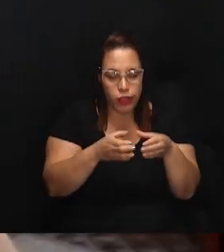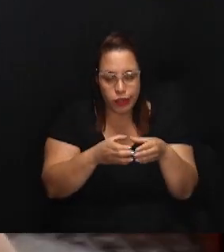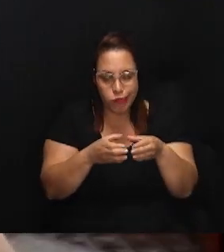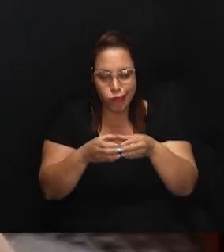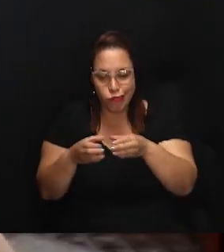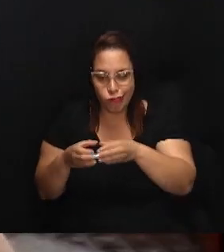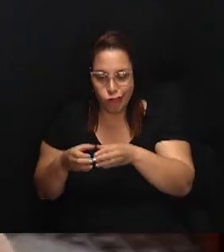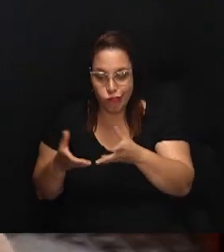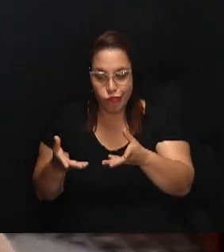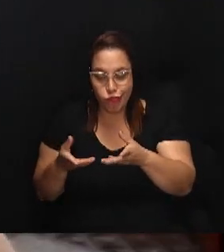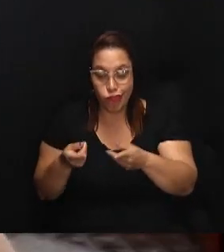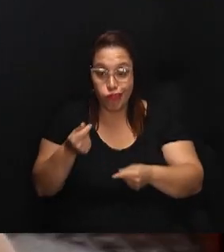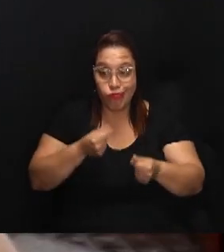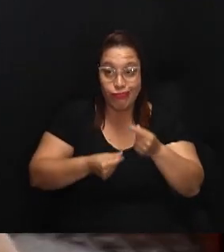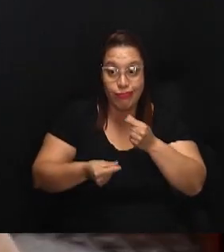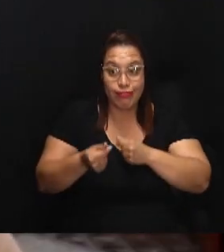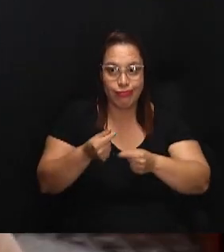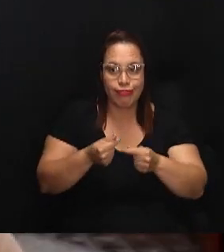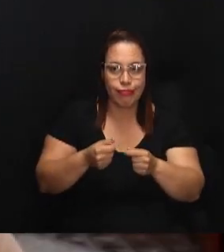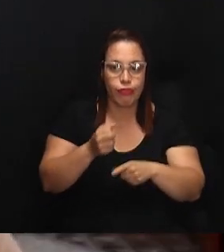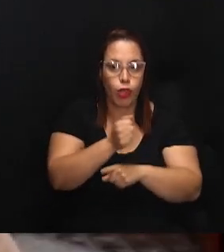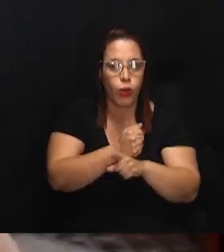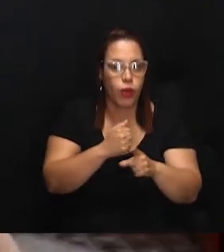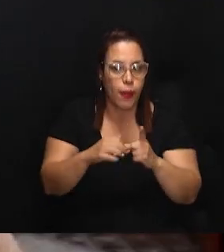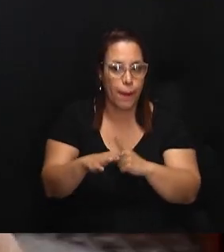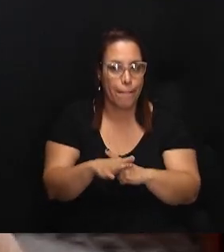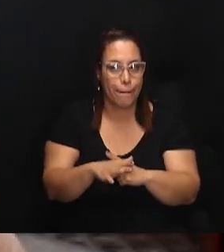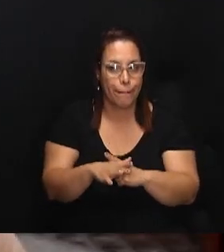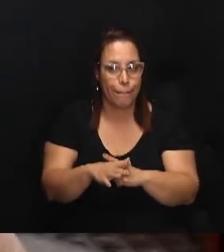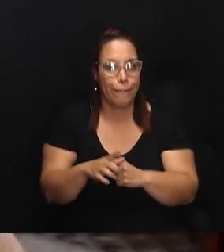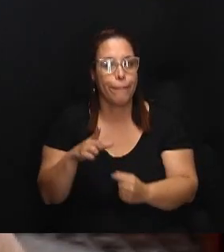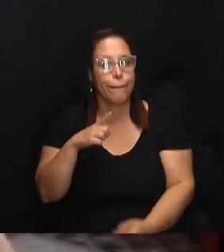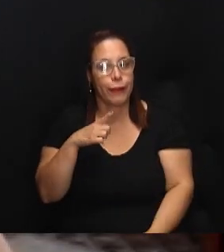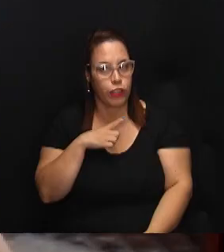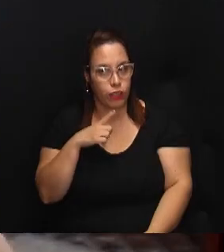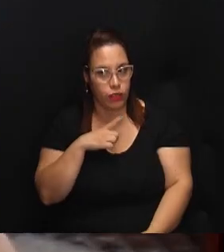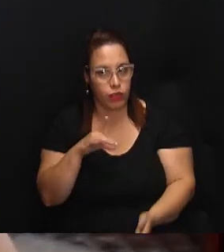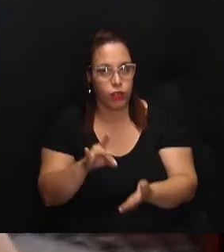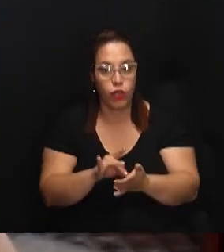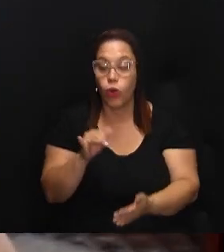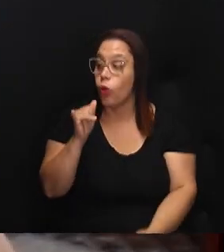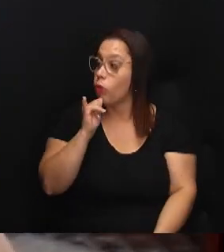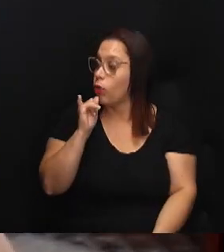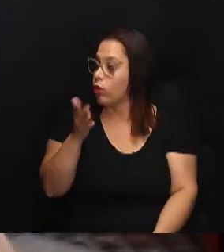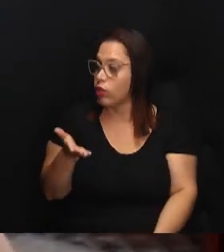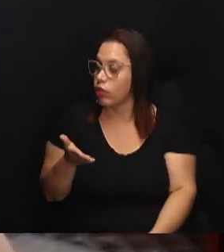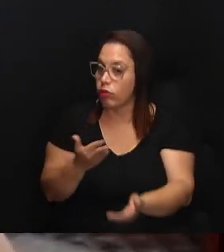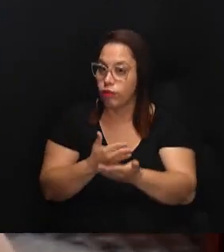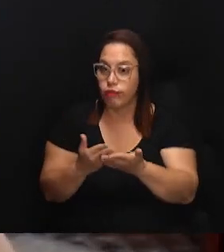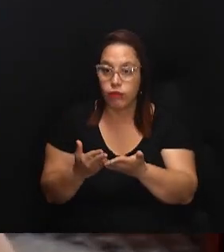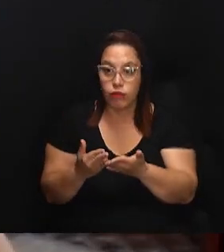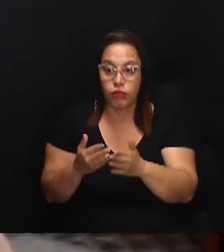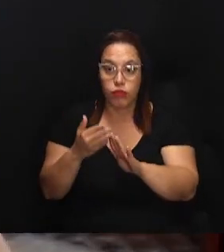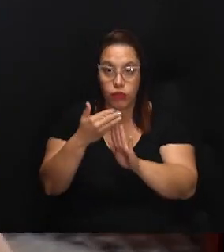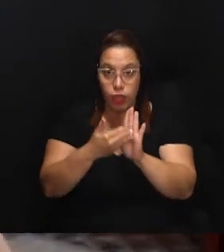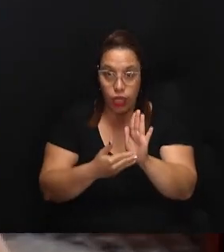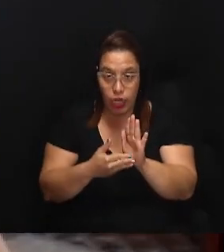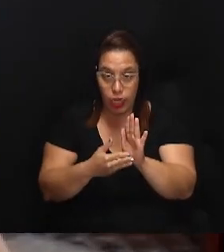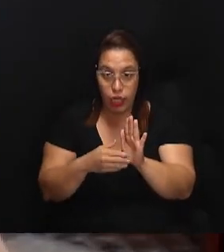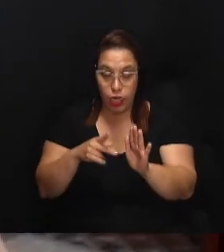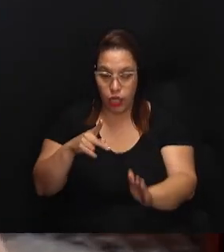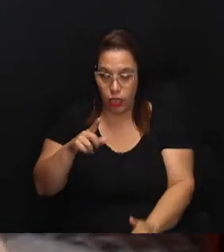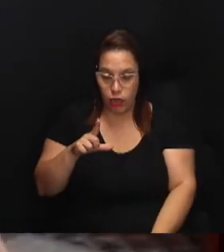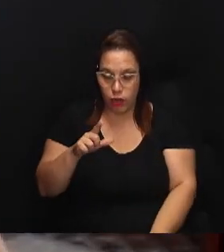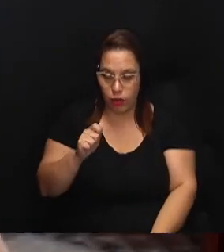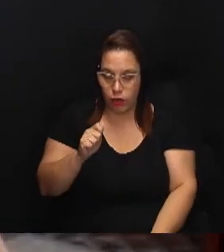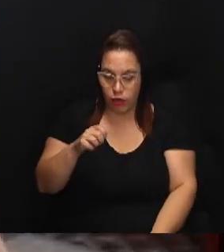importância dessas espécies, então, quais usos econômicos e sociais essas espécies tinham. Por exemplo, a partir da nossa lista